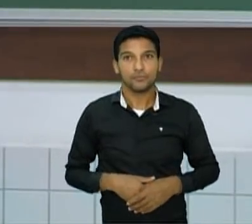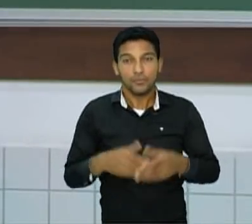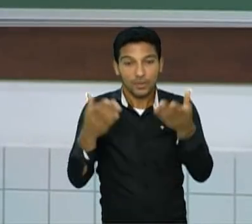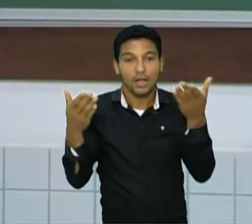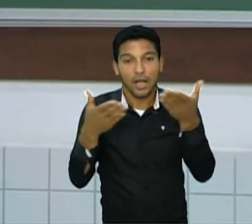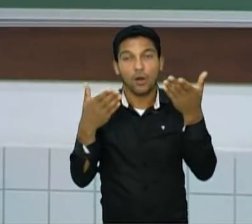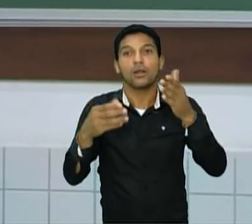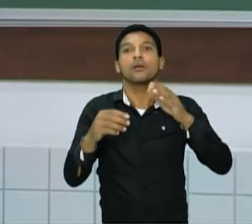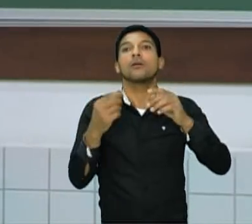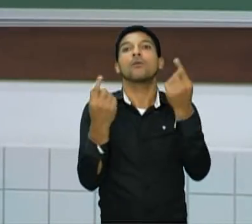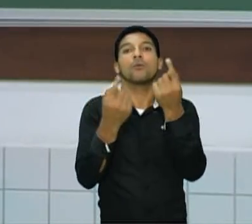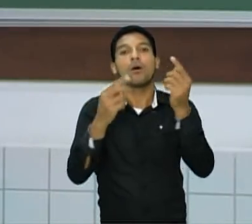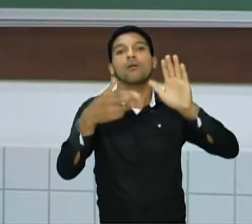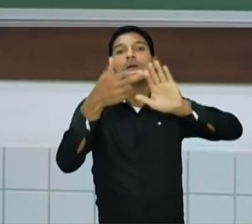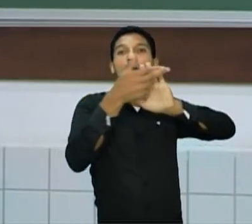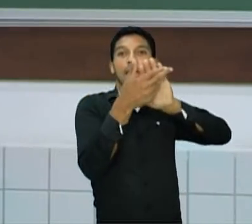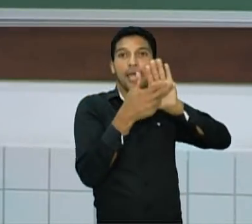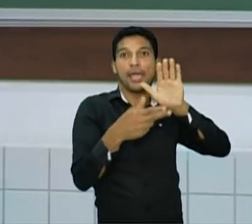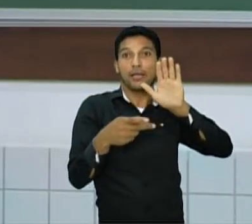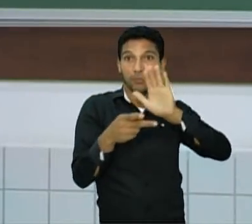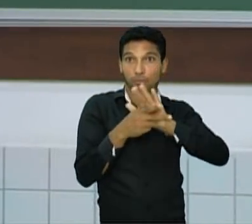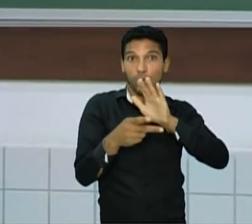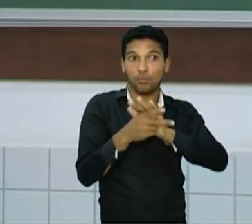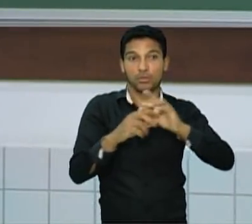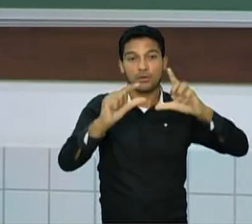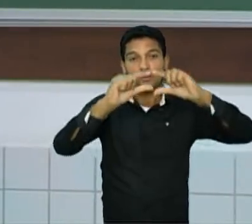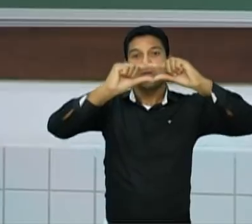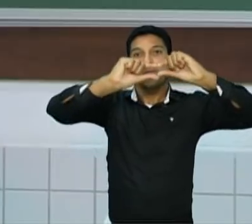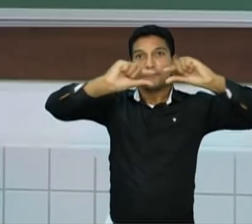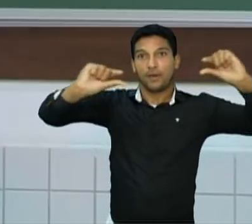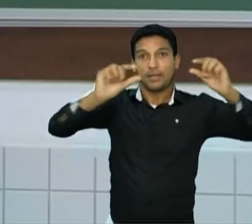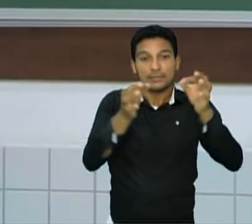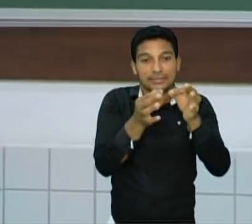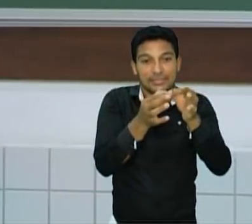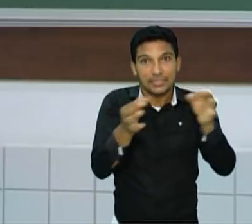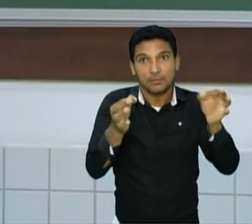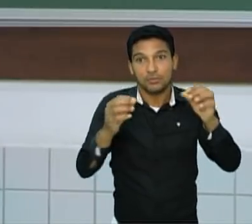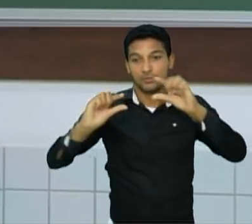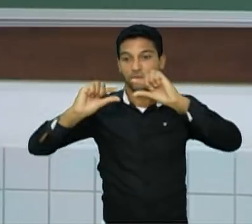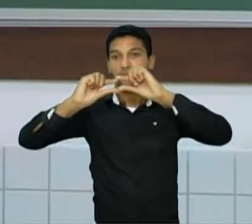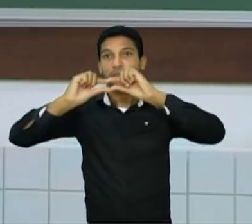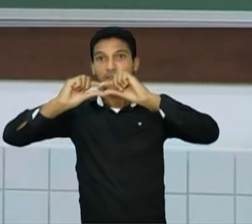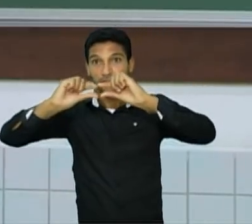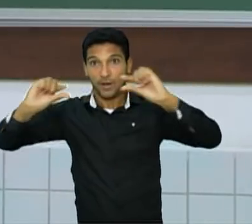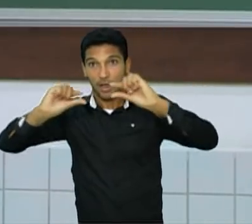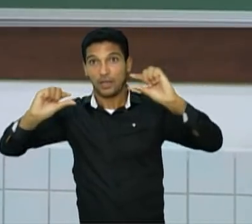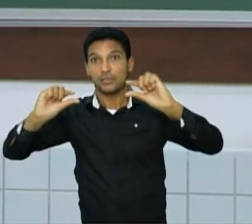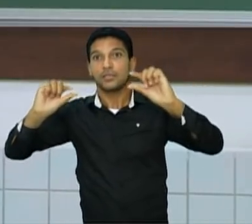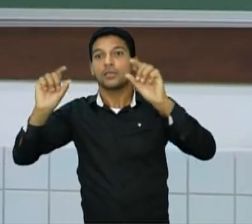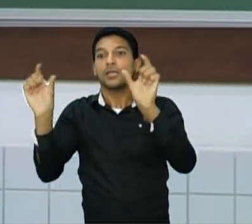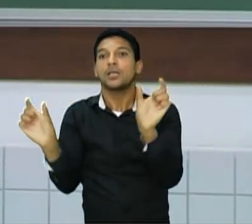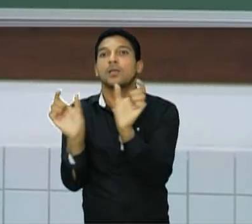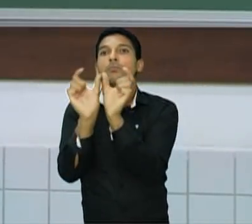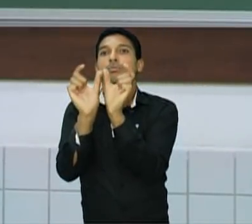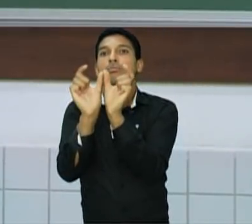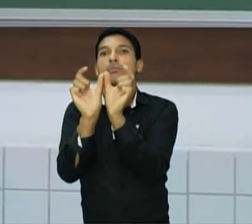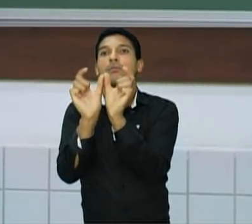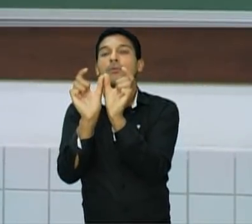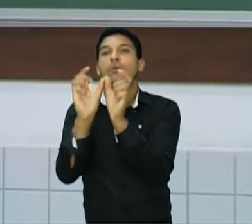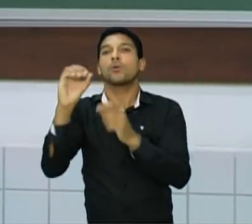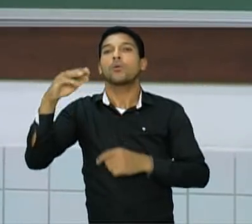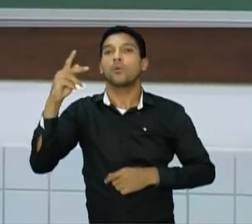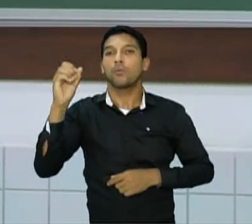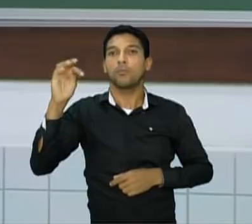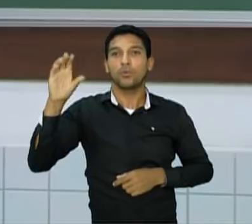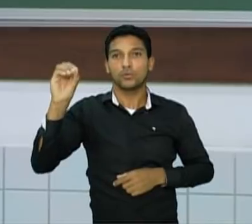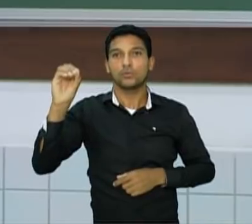do período simples ou composto em que eu tenho um verbo de ligação ou um verbo de estado? Sujeito, verbo